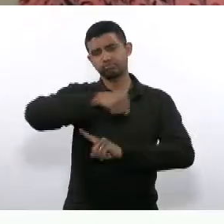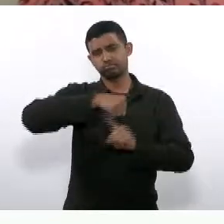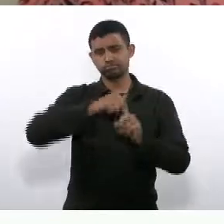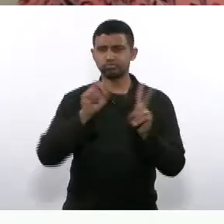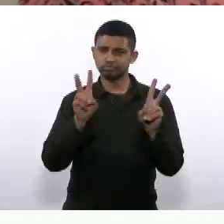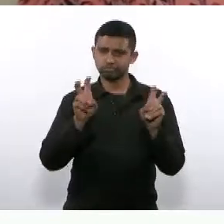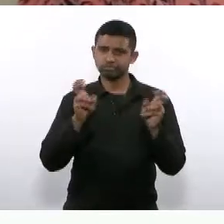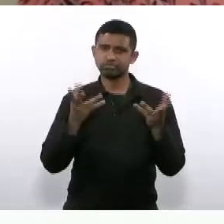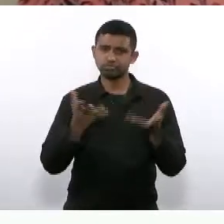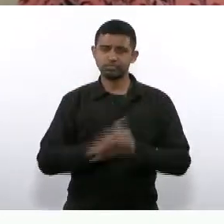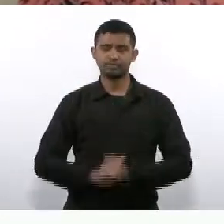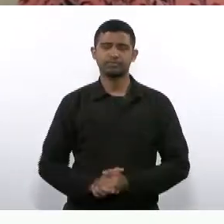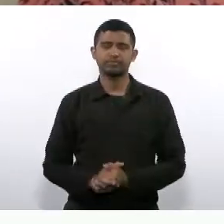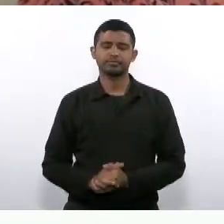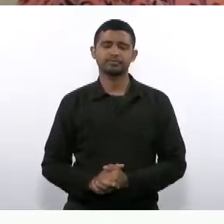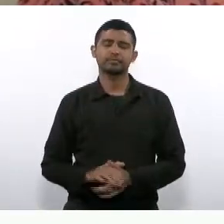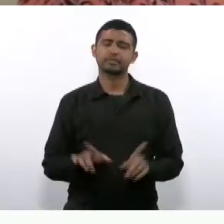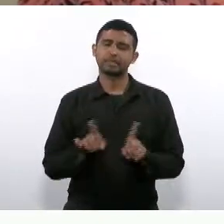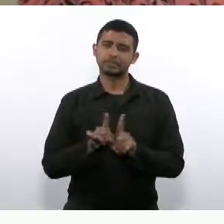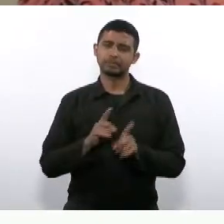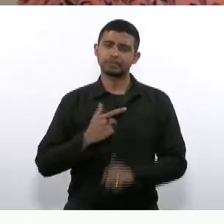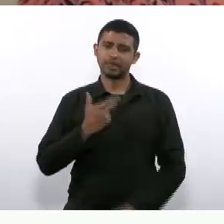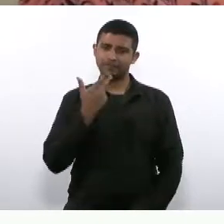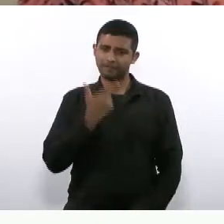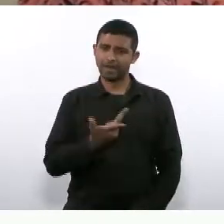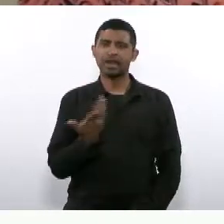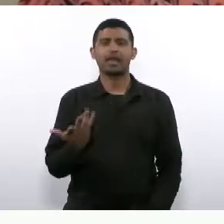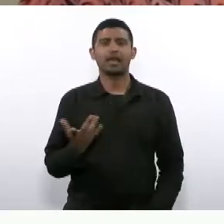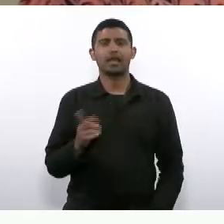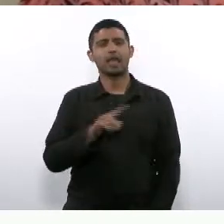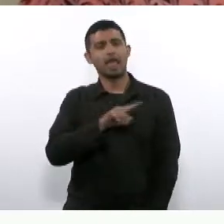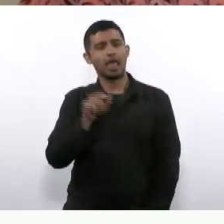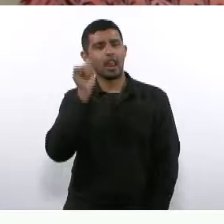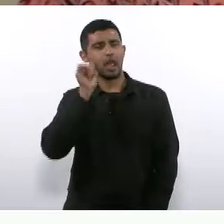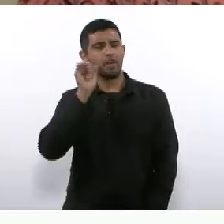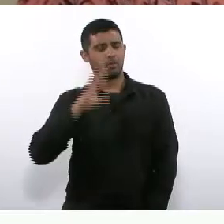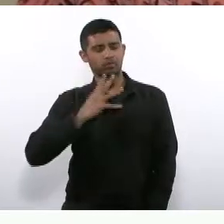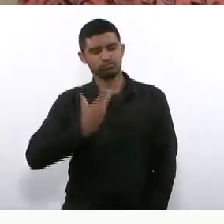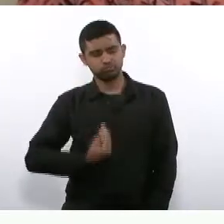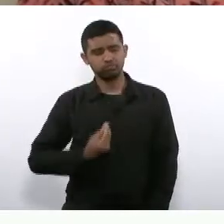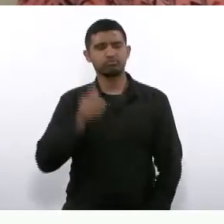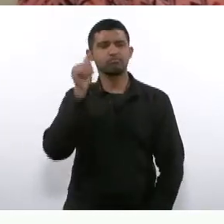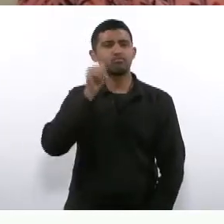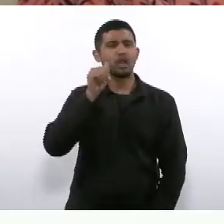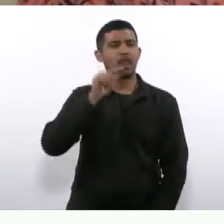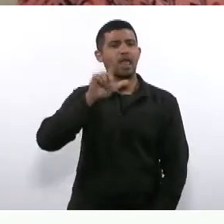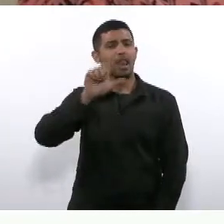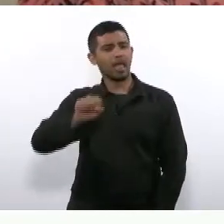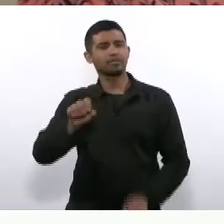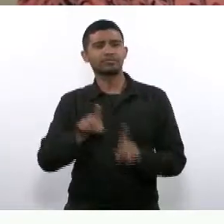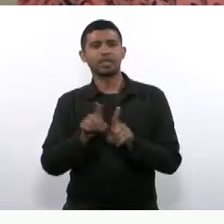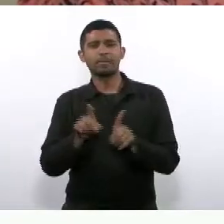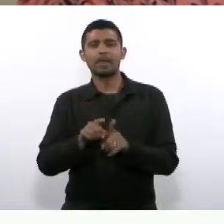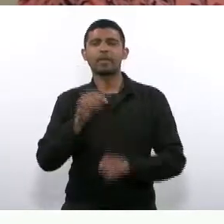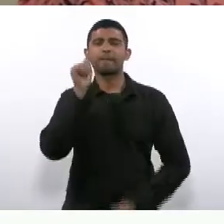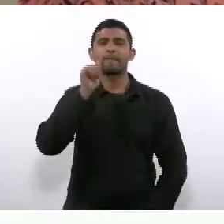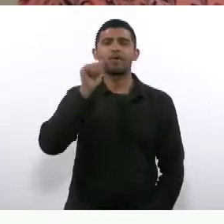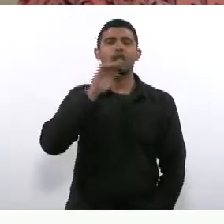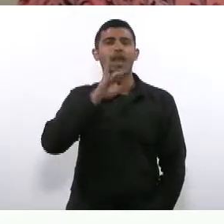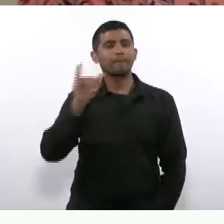Também trazer a especificidade das mulheres trans, mulheres lésbicas e bissexuais, e também mulheres